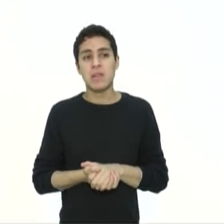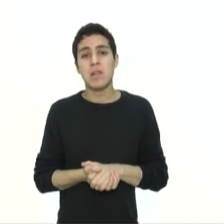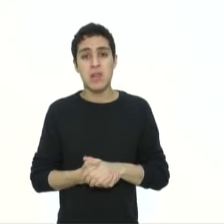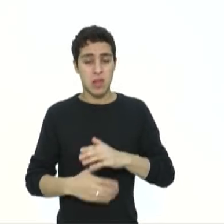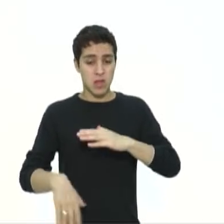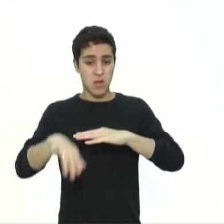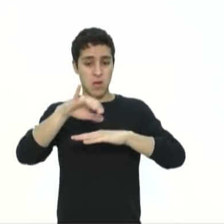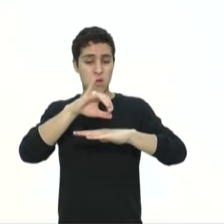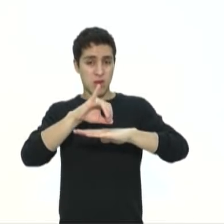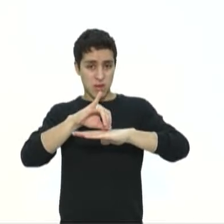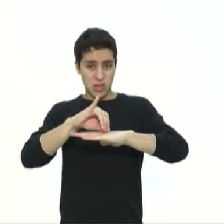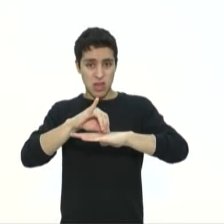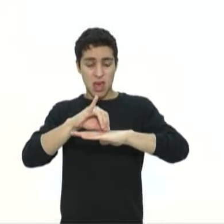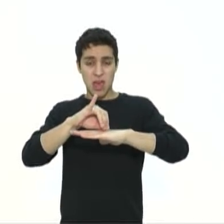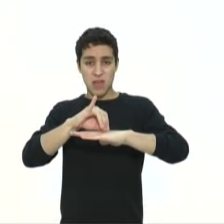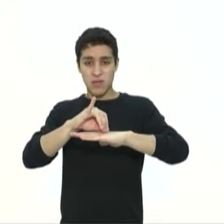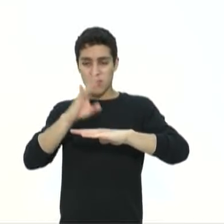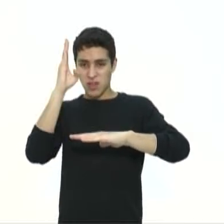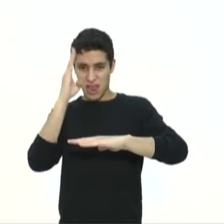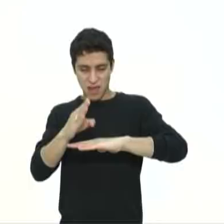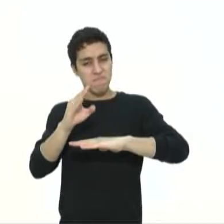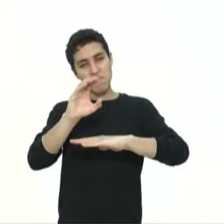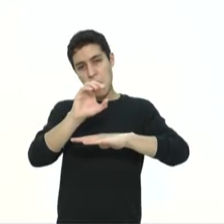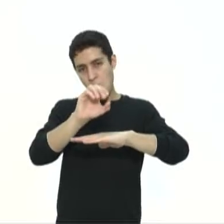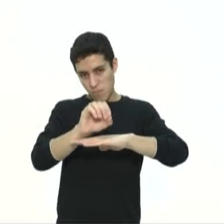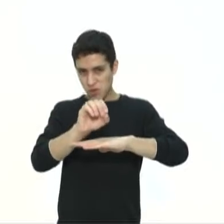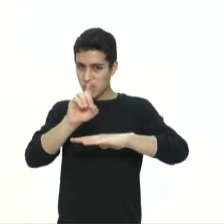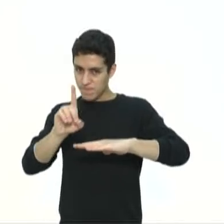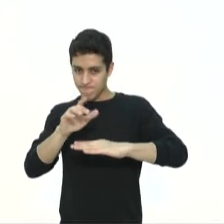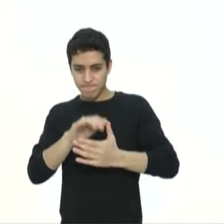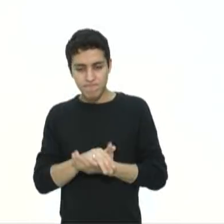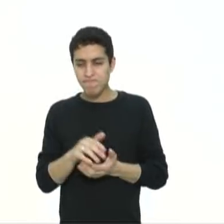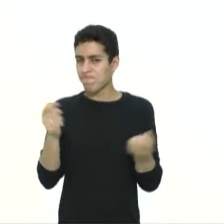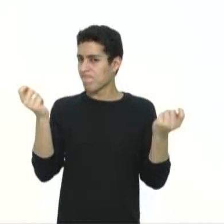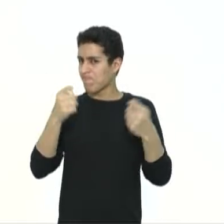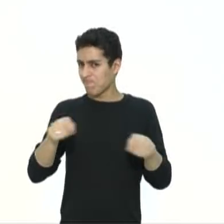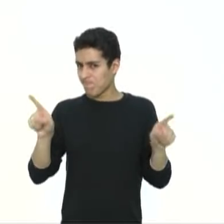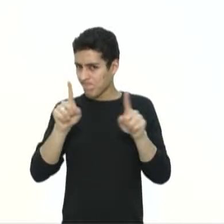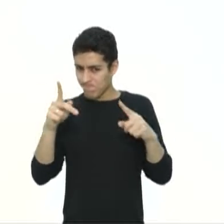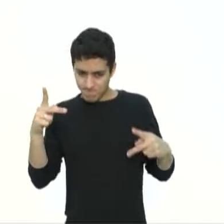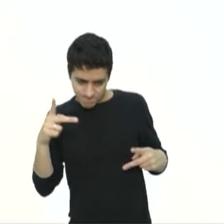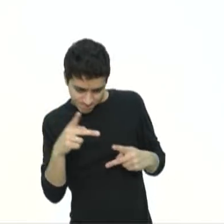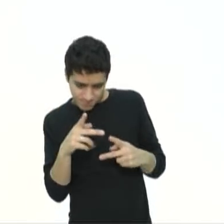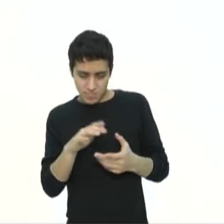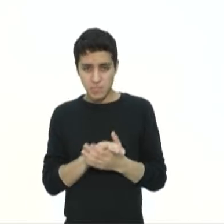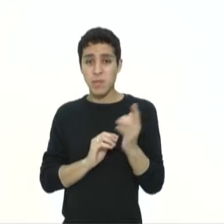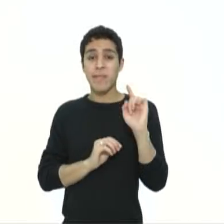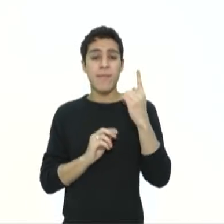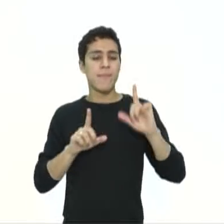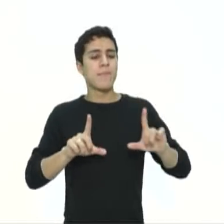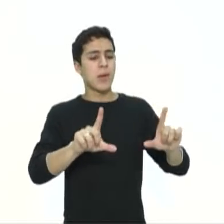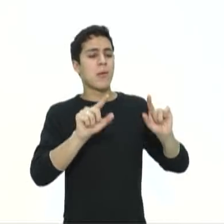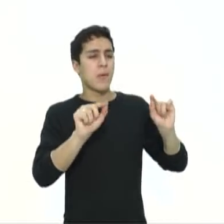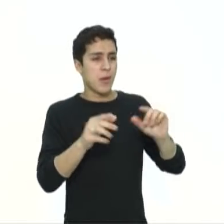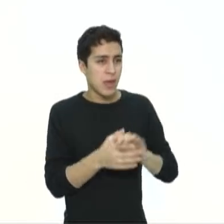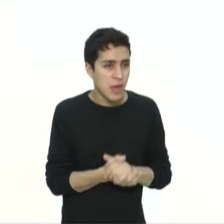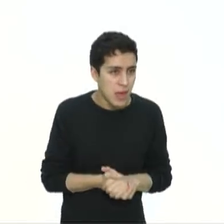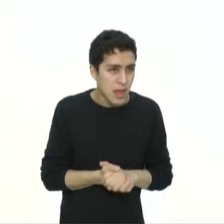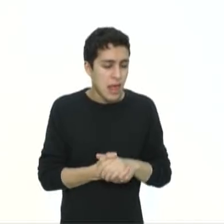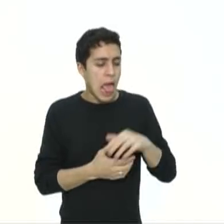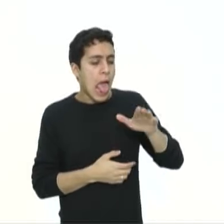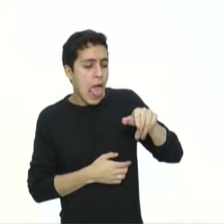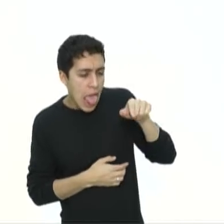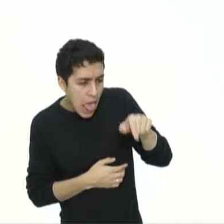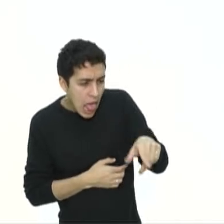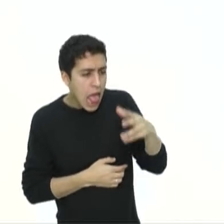objeto direto. O objeto direto não pede uma preposição. Então, no primeiro quadrinho nós temos: Hey, você